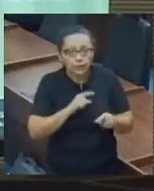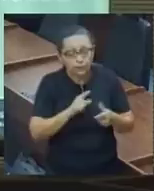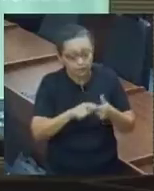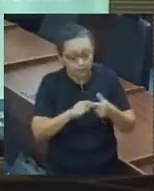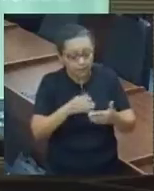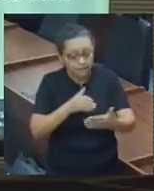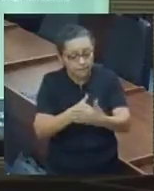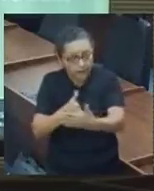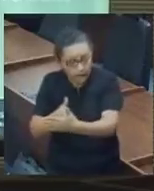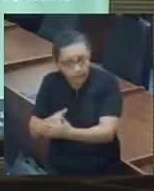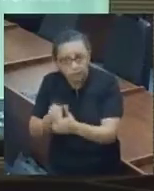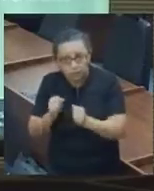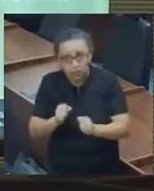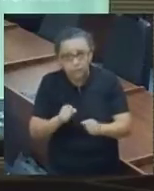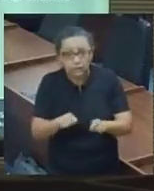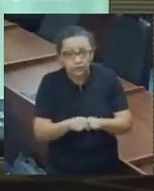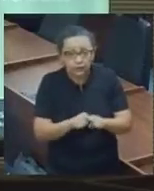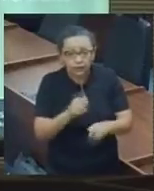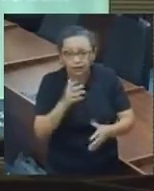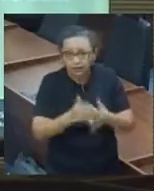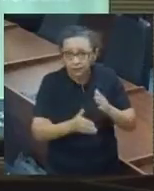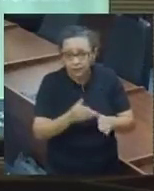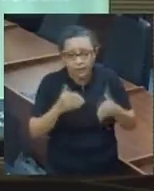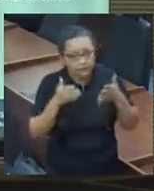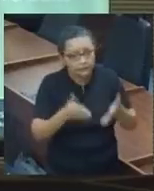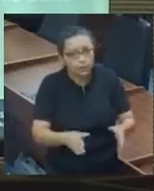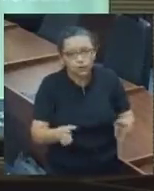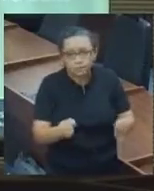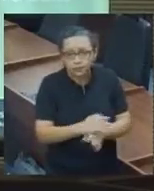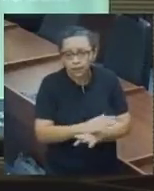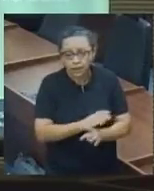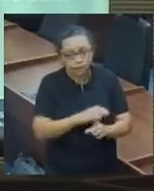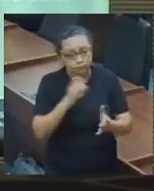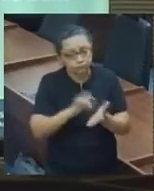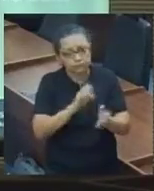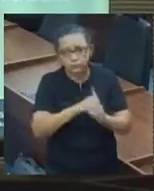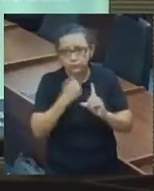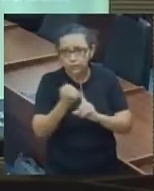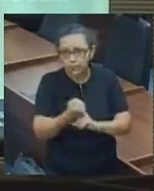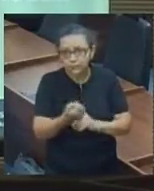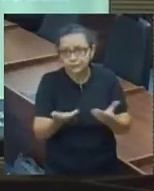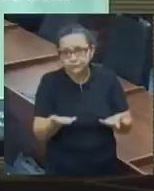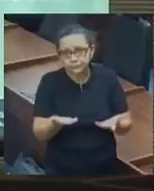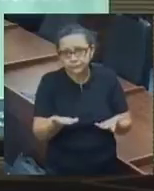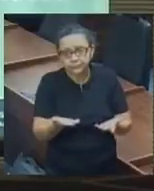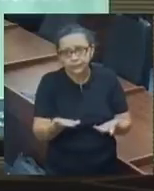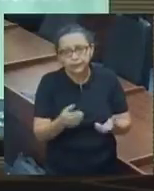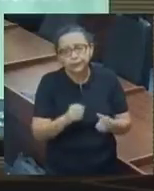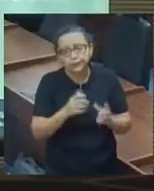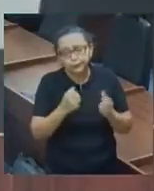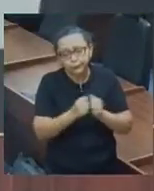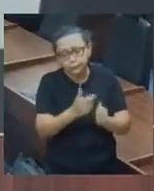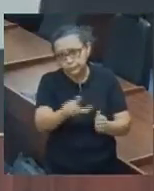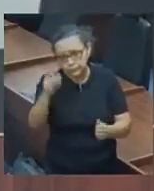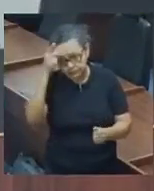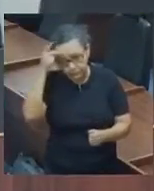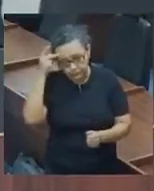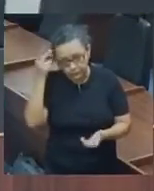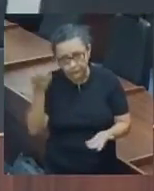podem obstruir sua participação plena e efetiva na sociedade em igualdade de condições com as demais pessoas